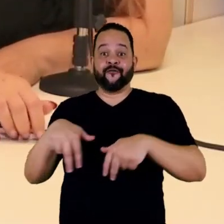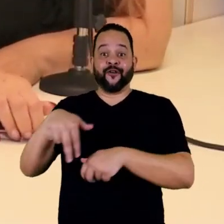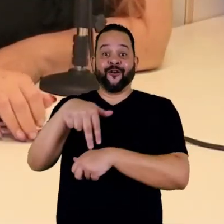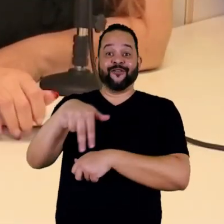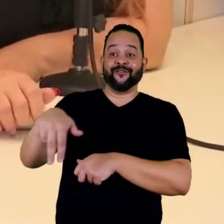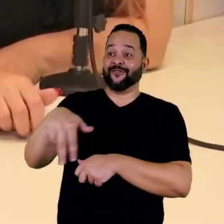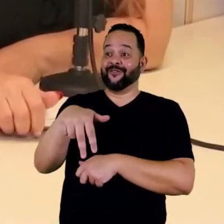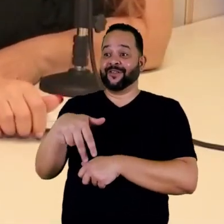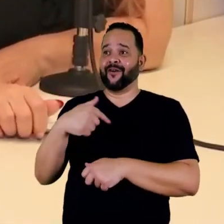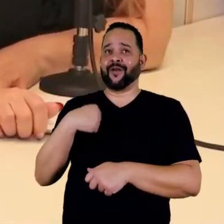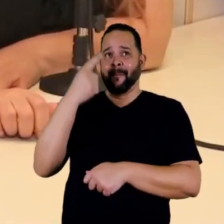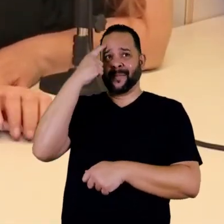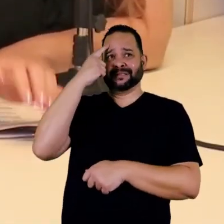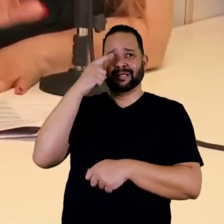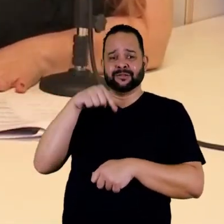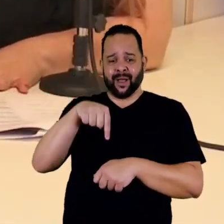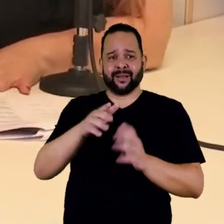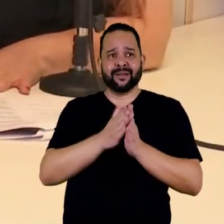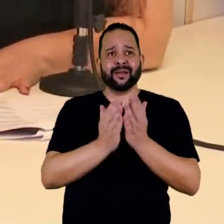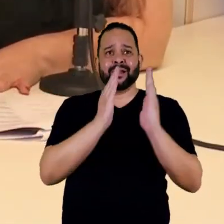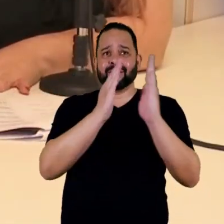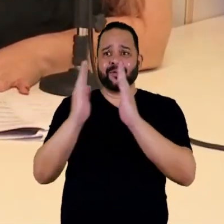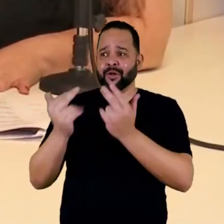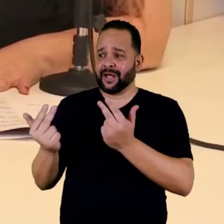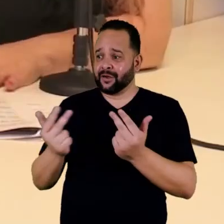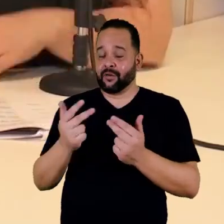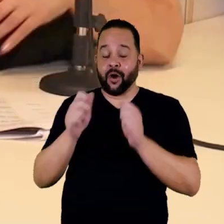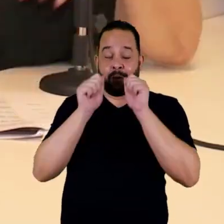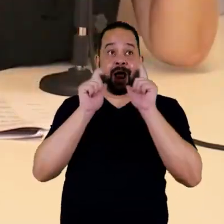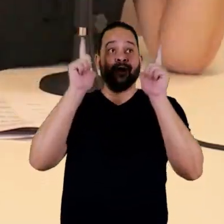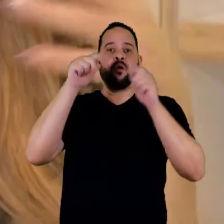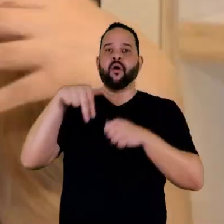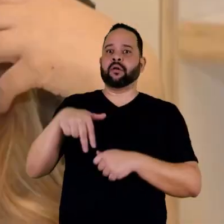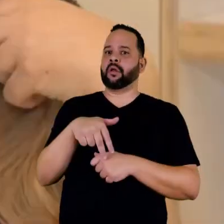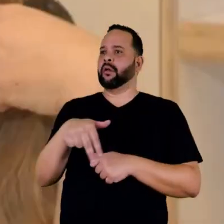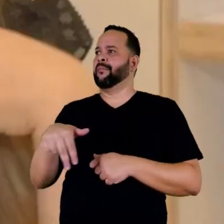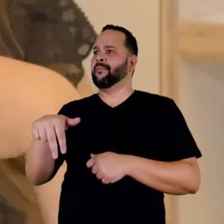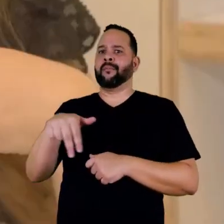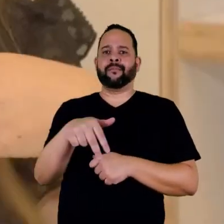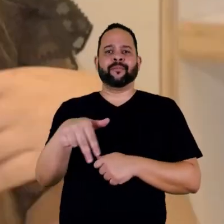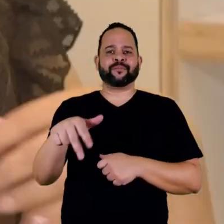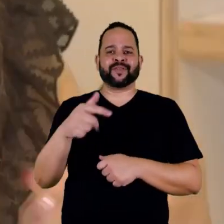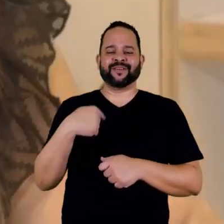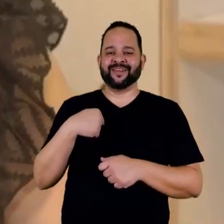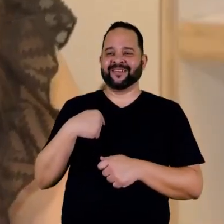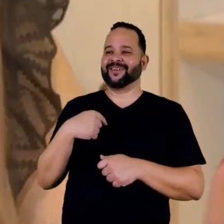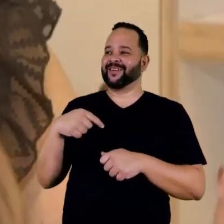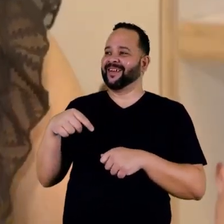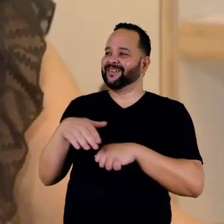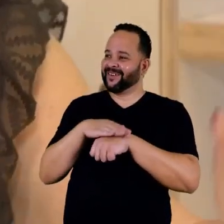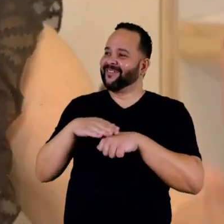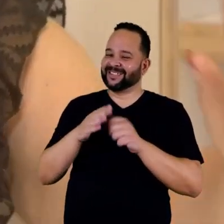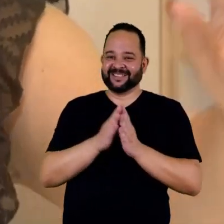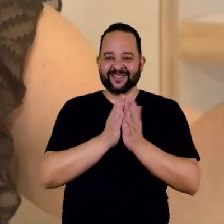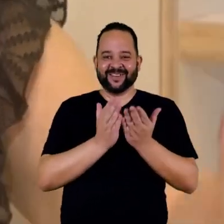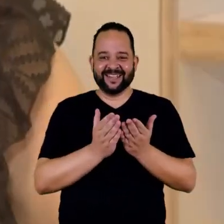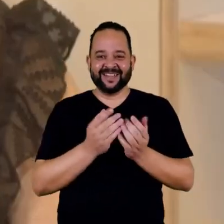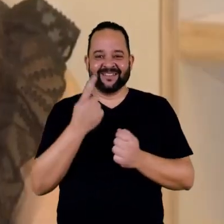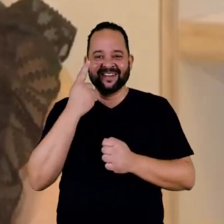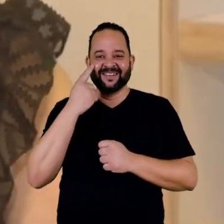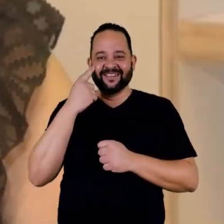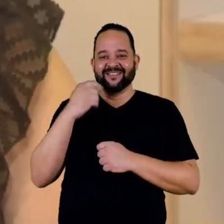noite andam pela biblioteca né tipo Eles acordam aí eles andam aí pensa assim a gente falou daqui do Pequeno Príncipe ele andando assim